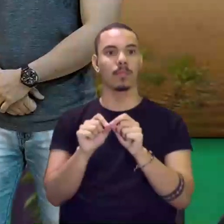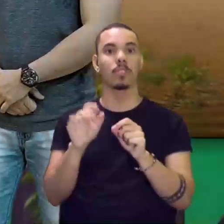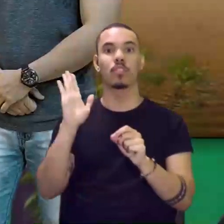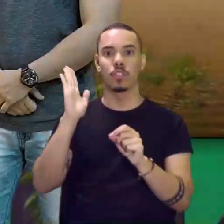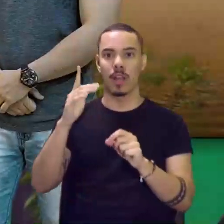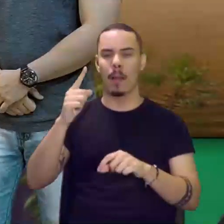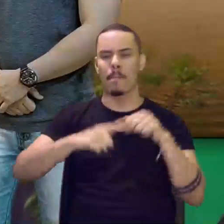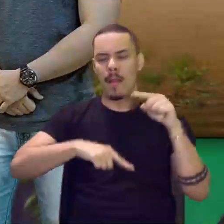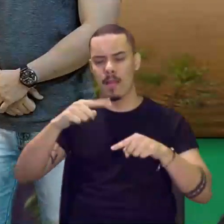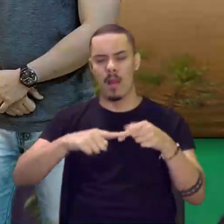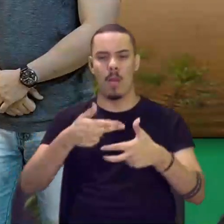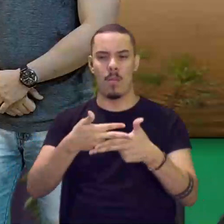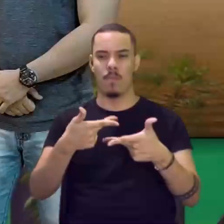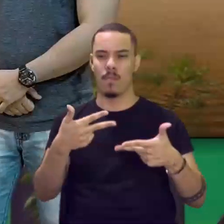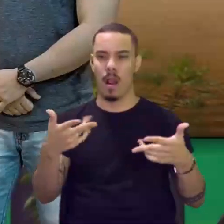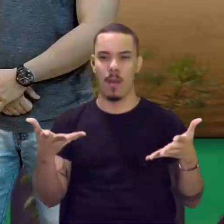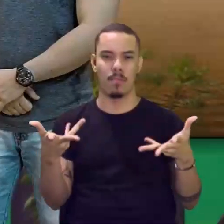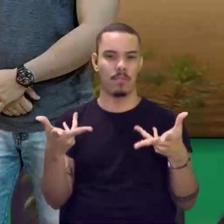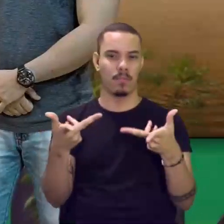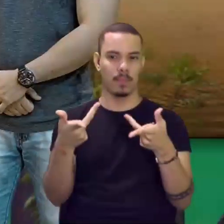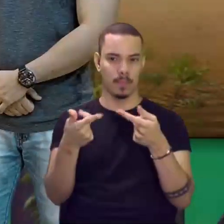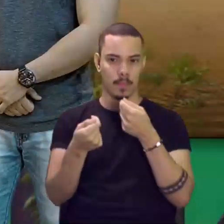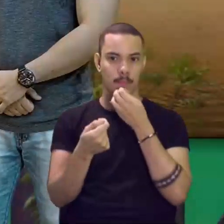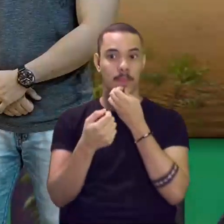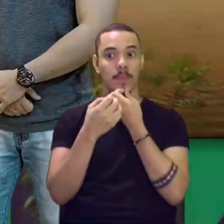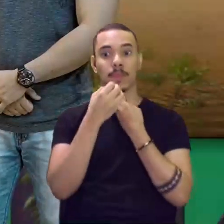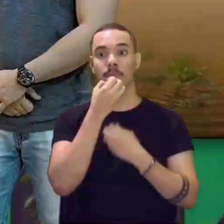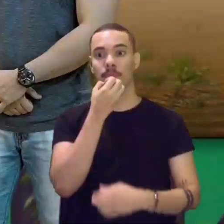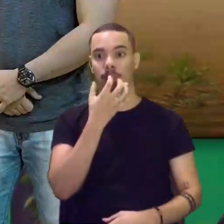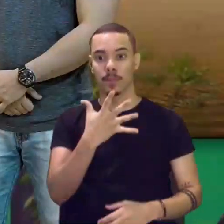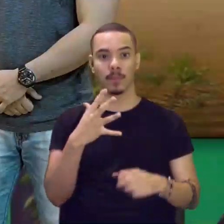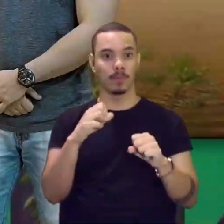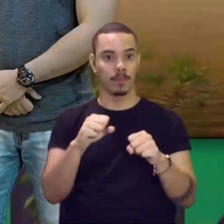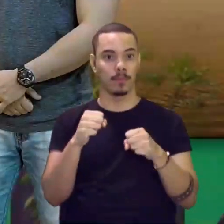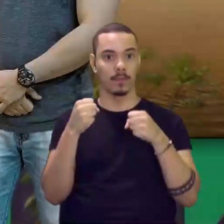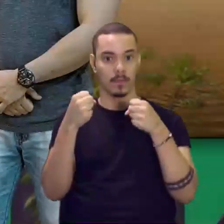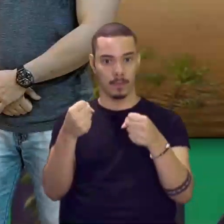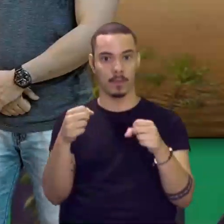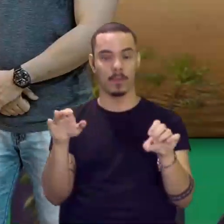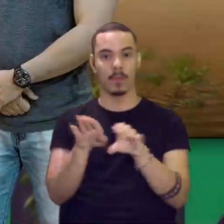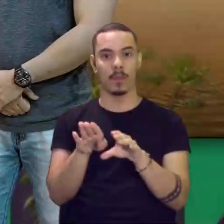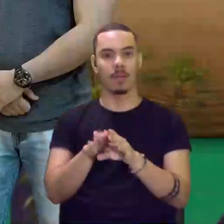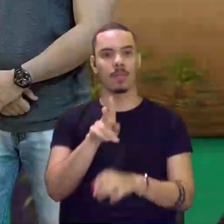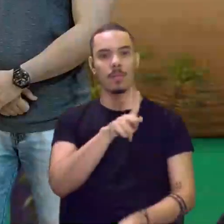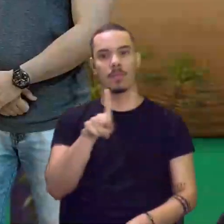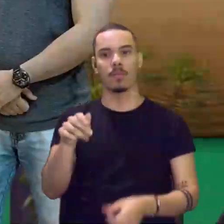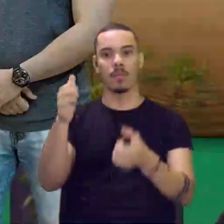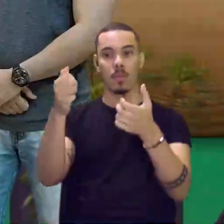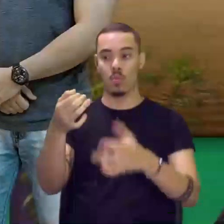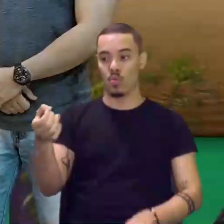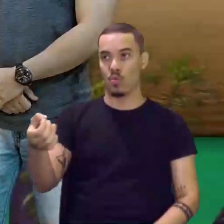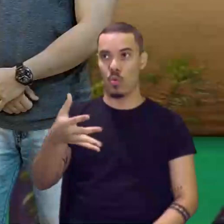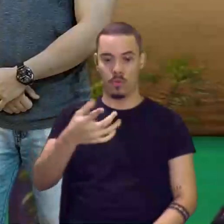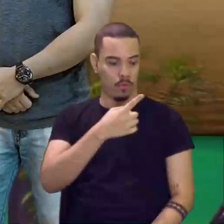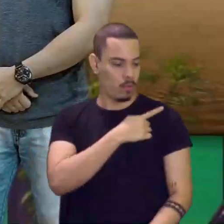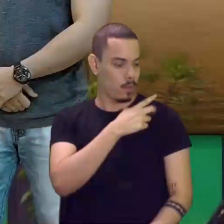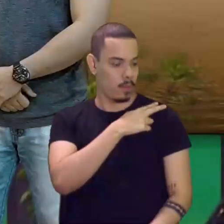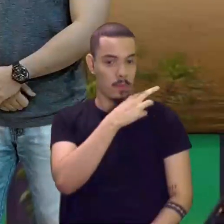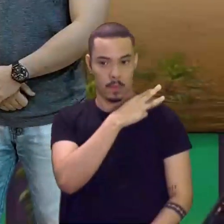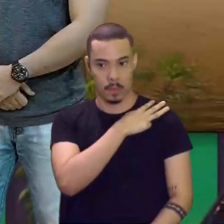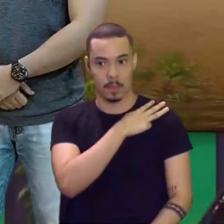né, um material com muito carinho, muita dedicação. Como o professor falou, é um novo ensino médio e